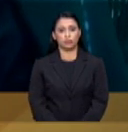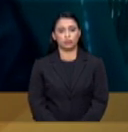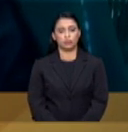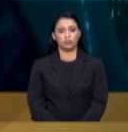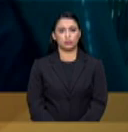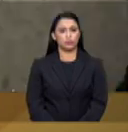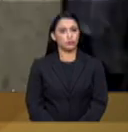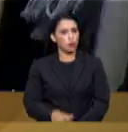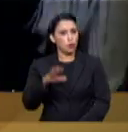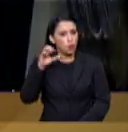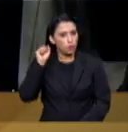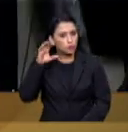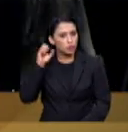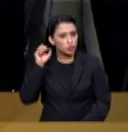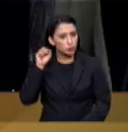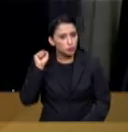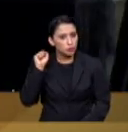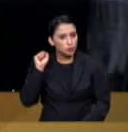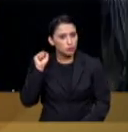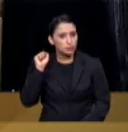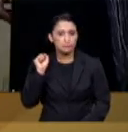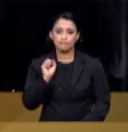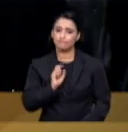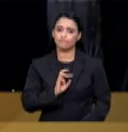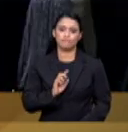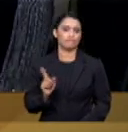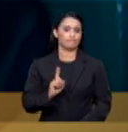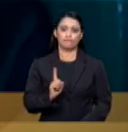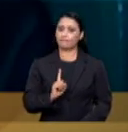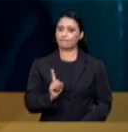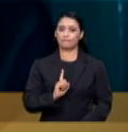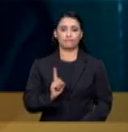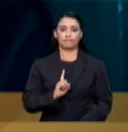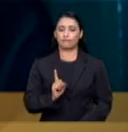Os colegas ouvem bem, ministro Marco Aurélio?